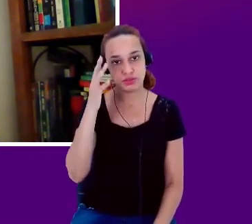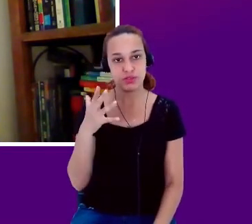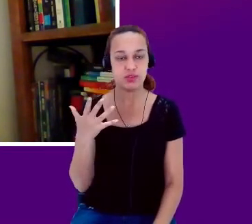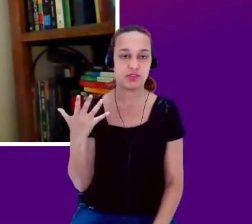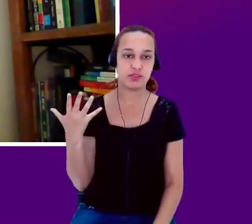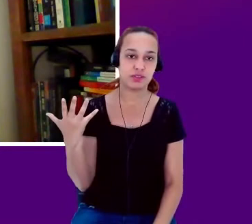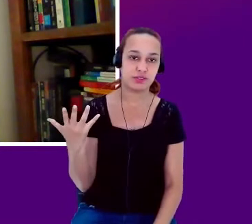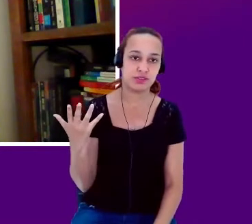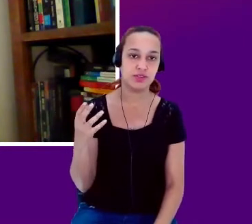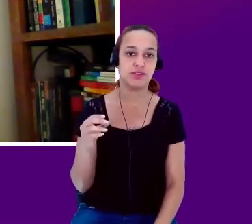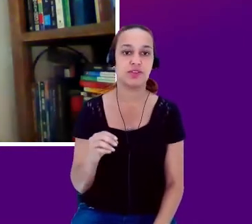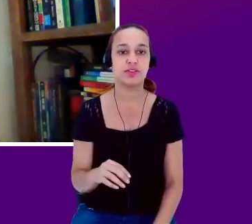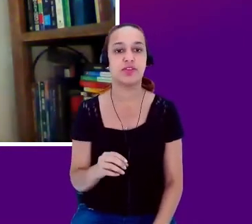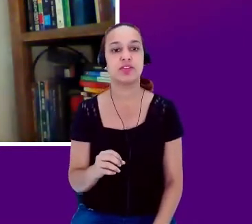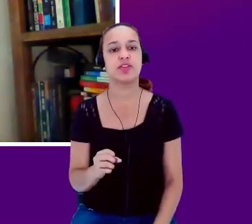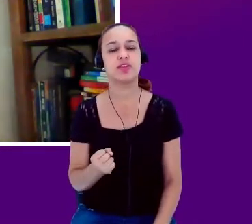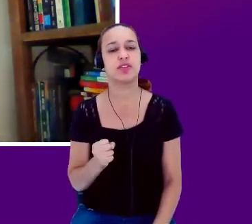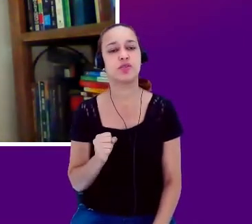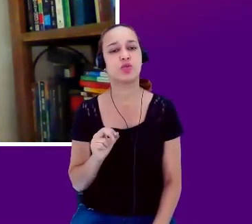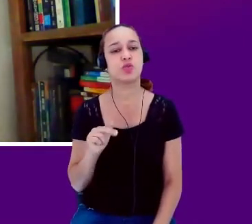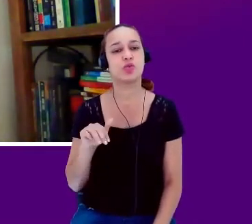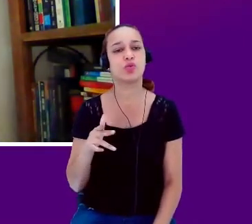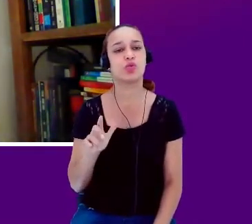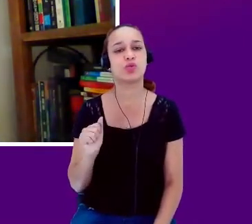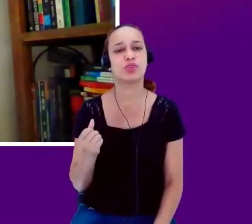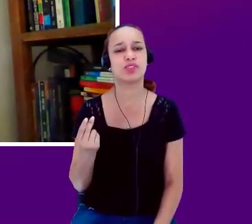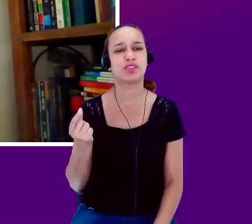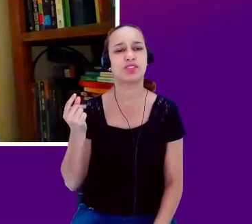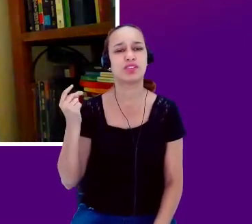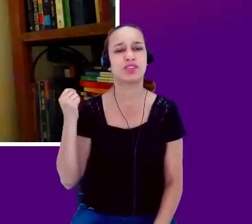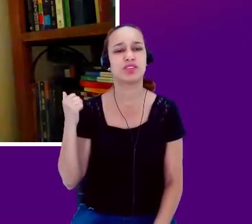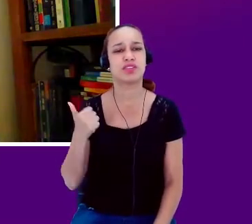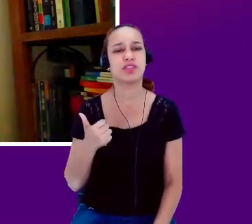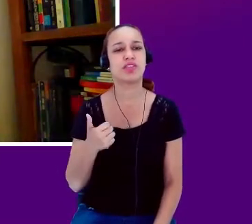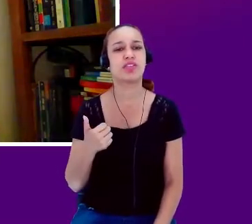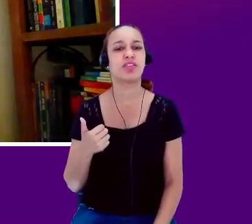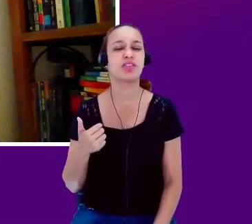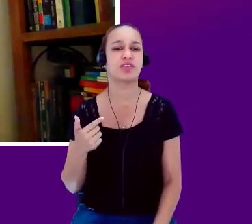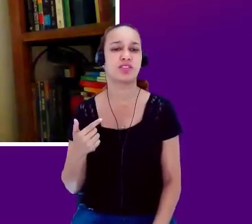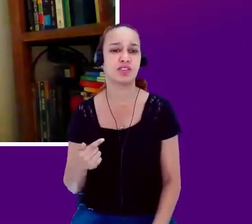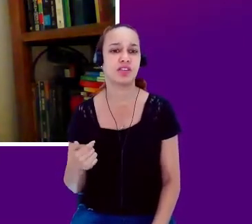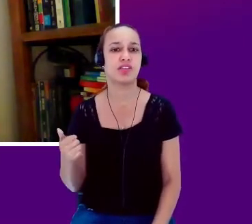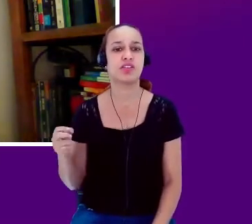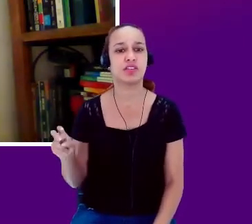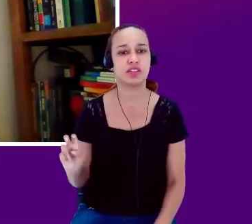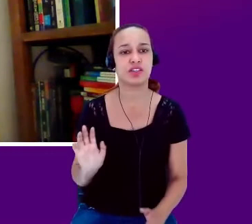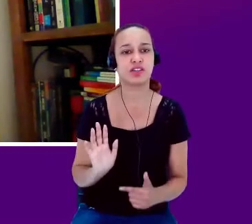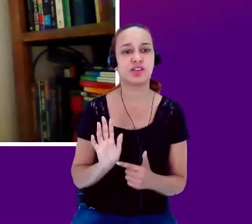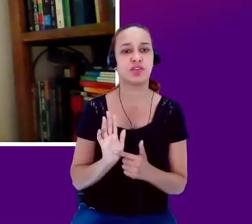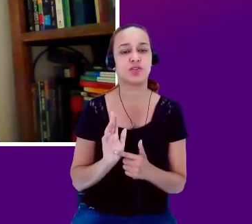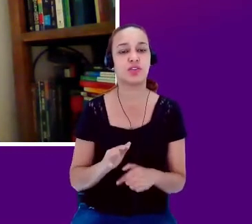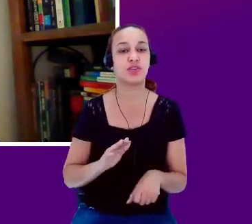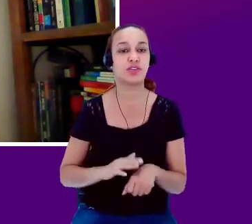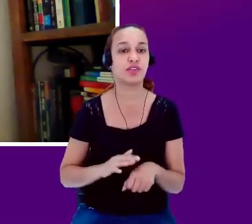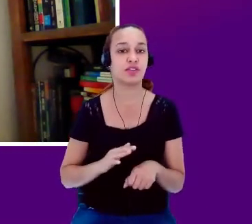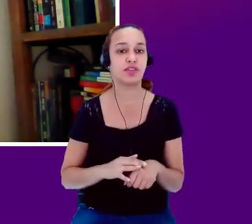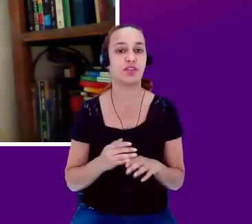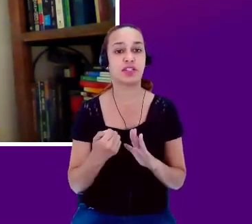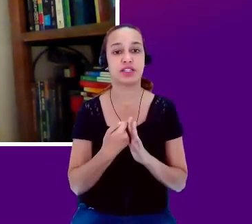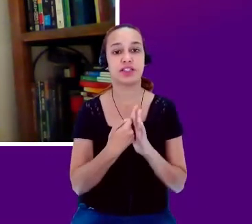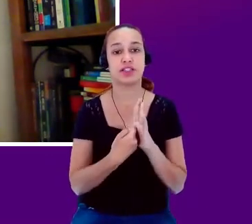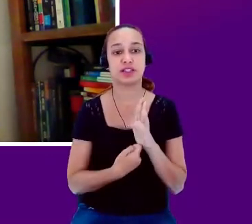assim. Tem uma súmula antiga da ANS 27 de 15, que traz praticamente a mesma redação